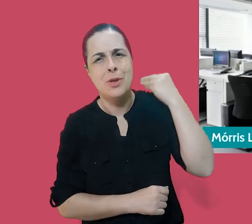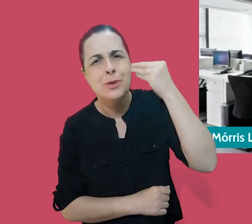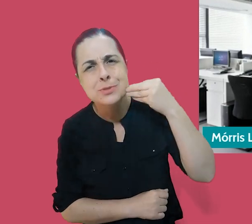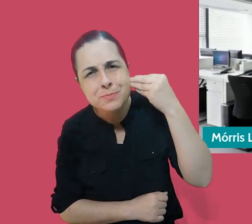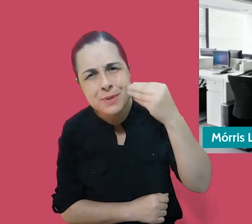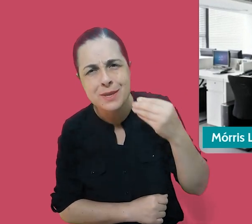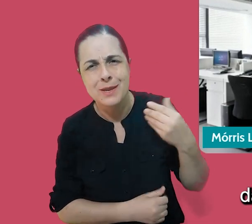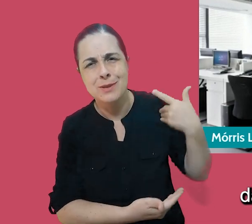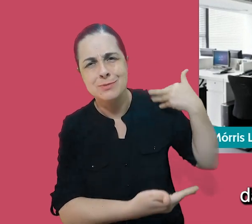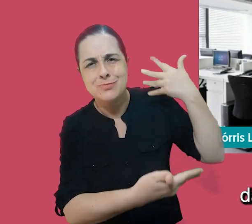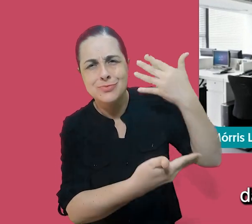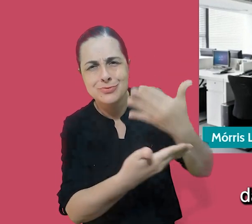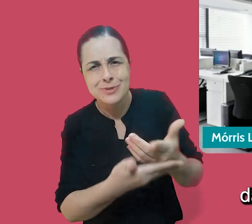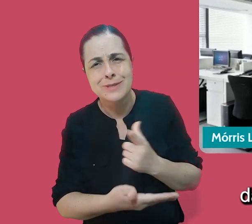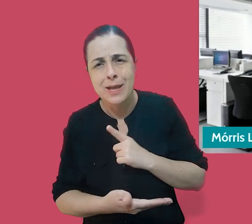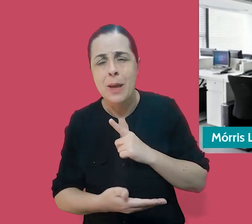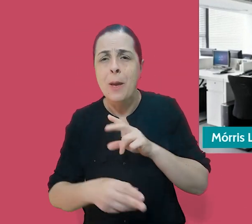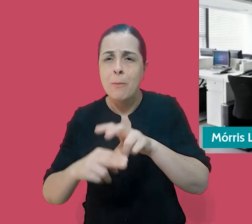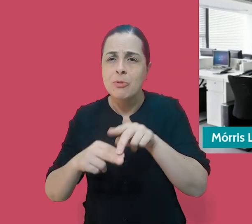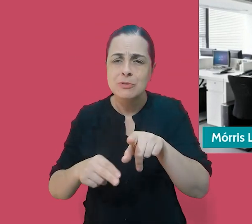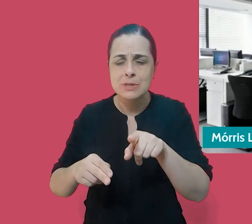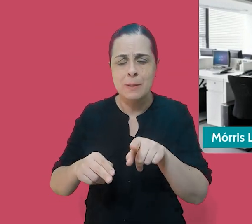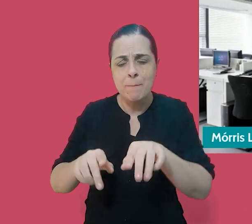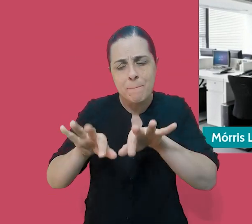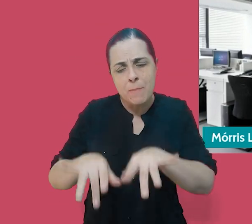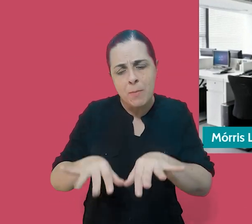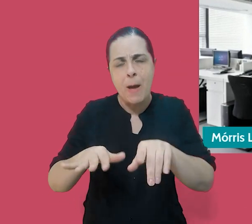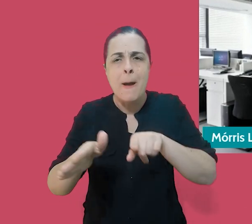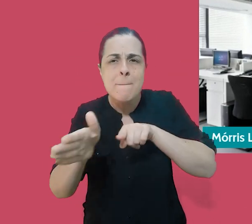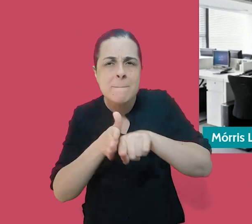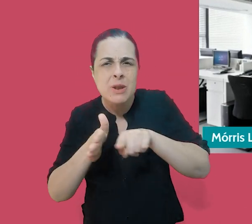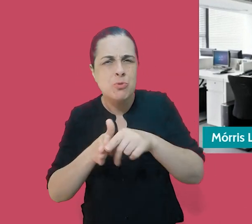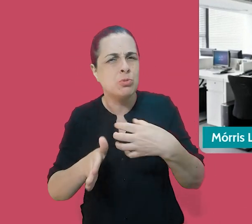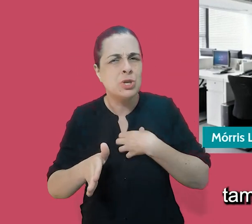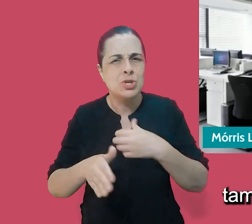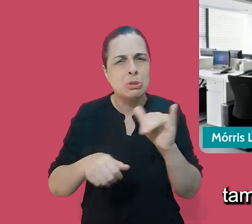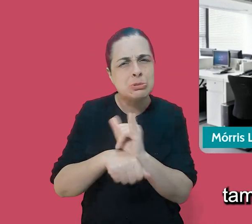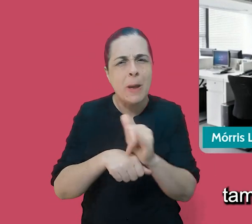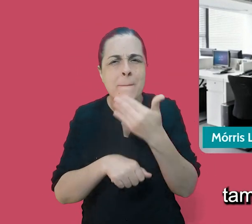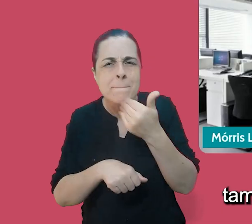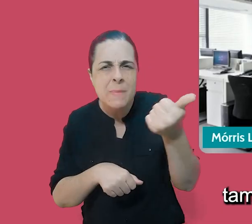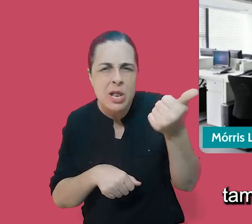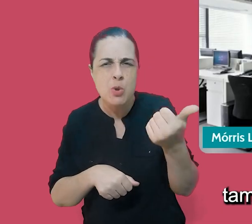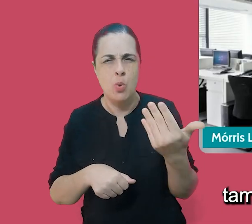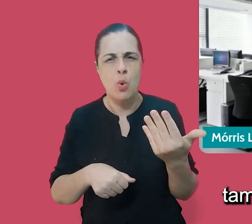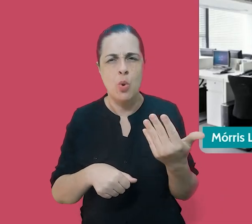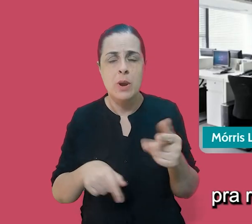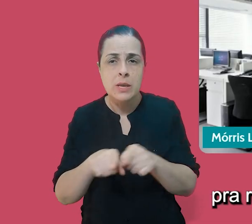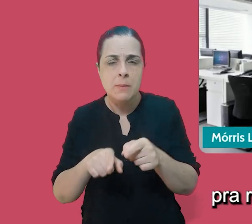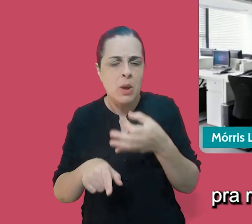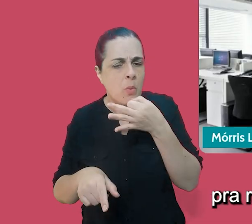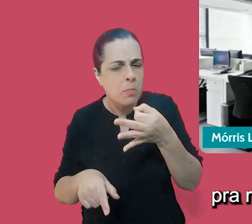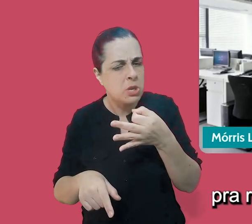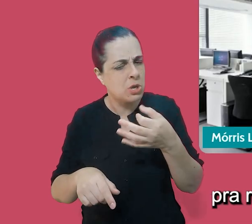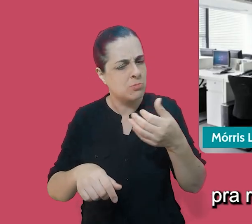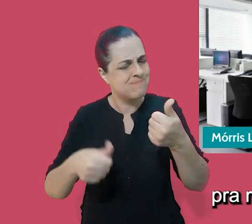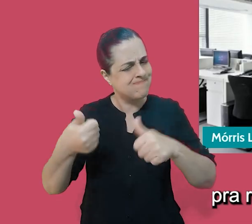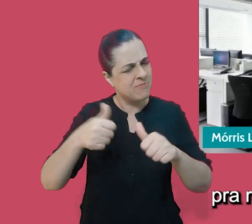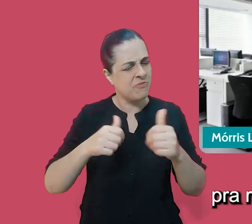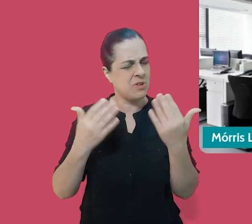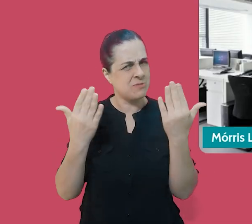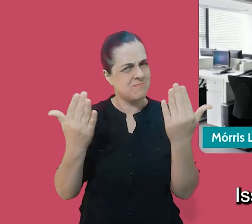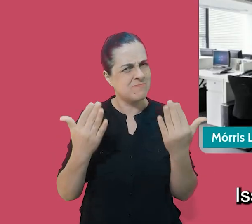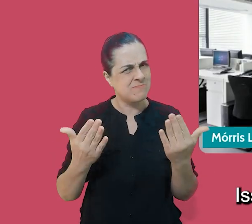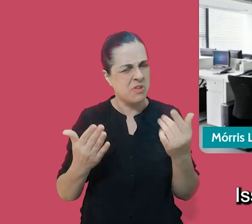melhores perguntas, dar melhores comandos para a IA e analisar direito também, ter mais senso crítico para revisar o que ela